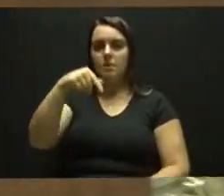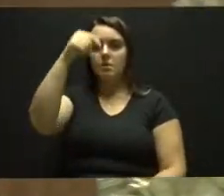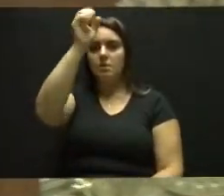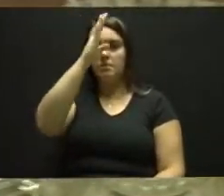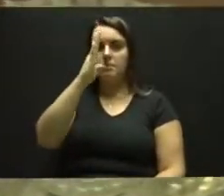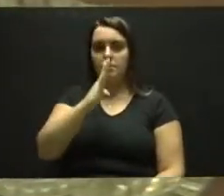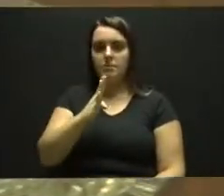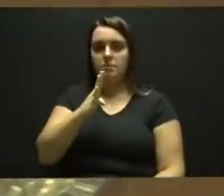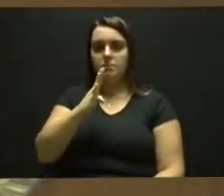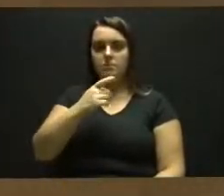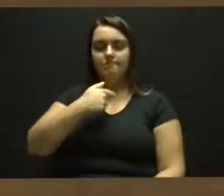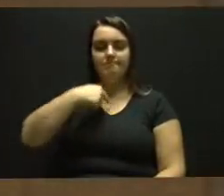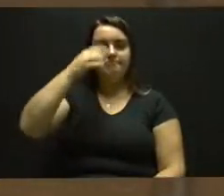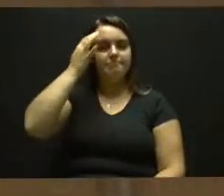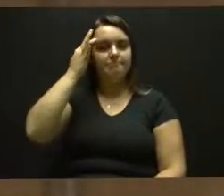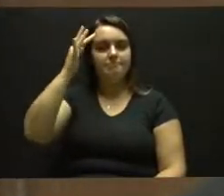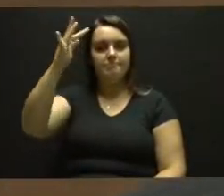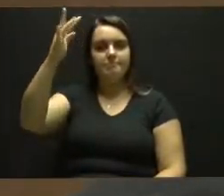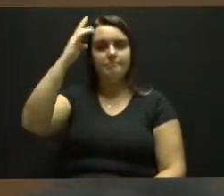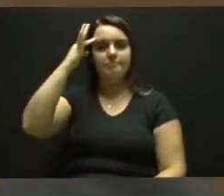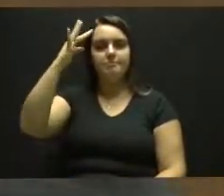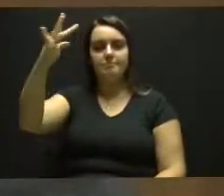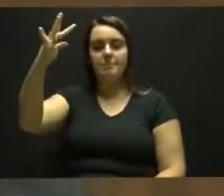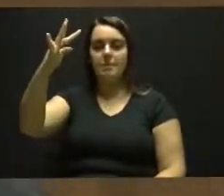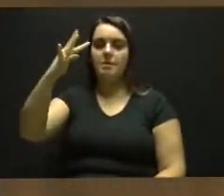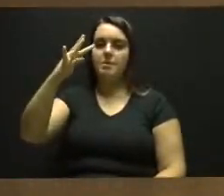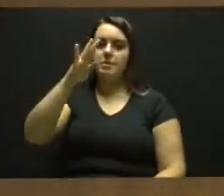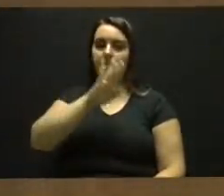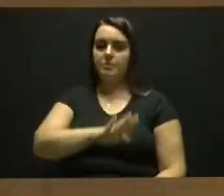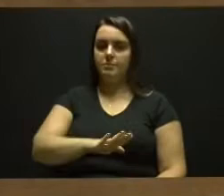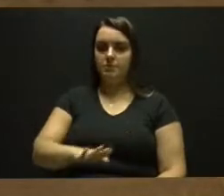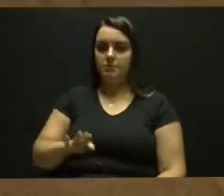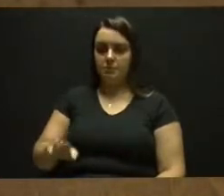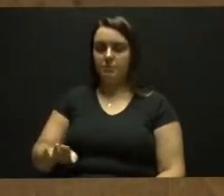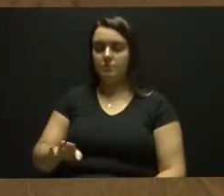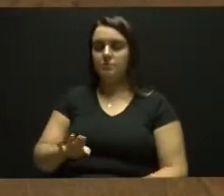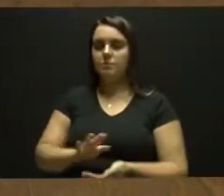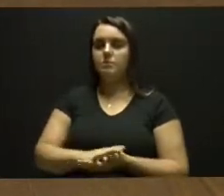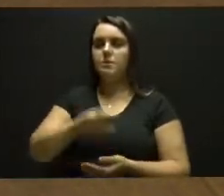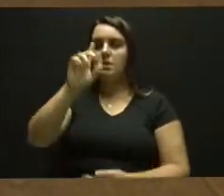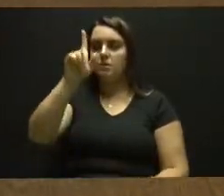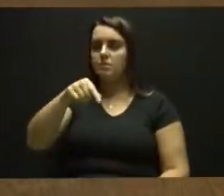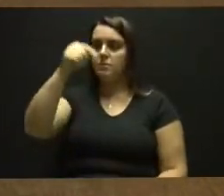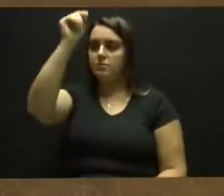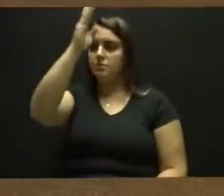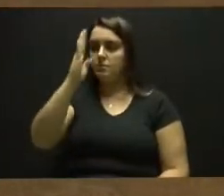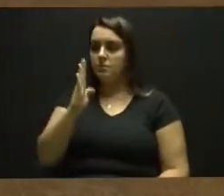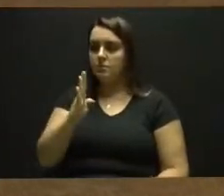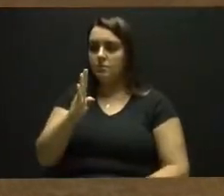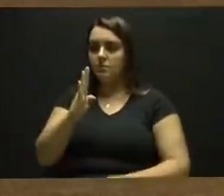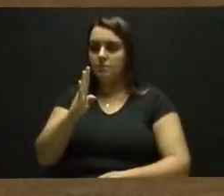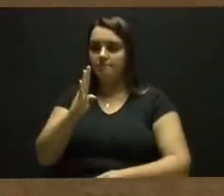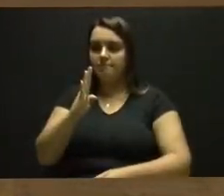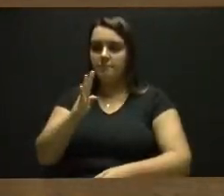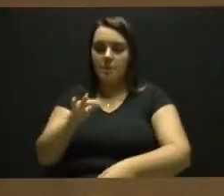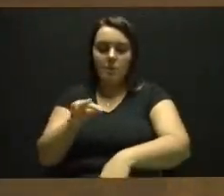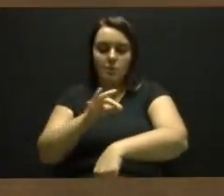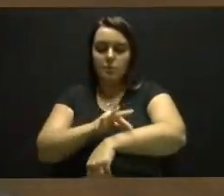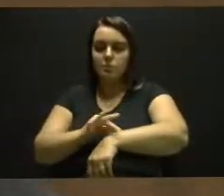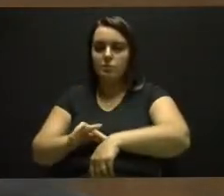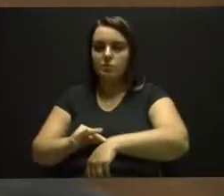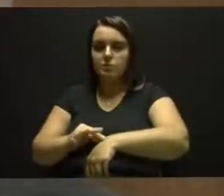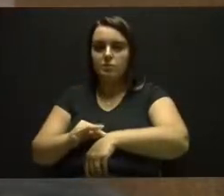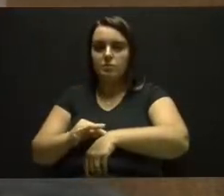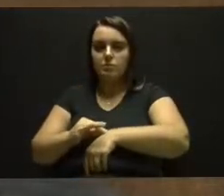embalou os meus sonhos de menino é um brasil intrépido na pele etc e bronzeada do caboclo feliz como